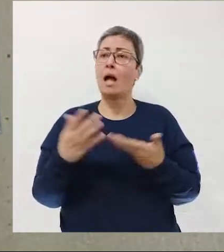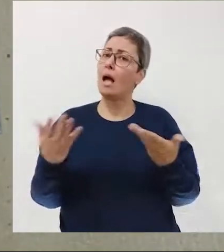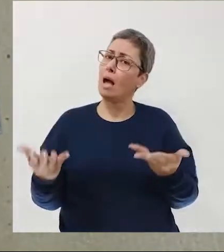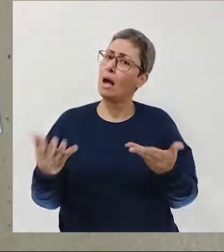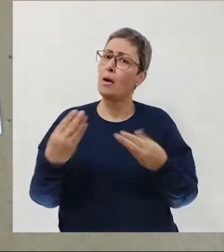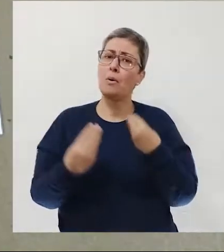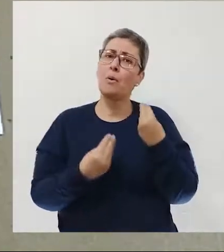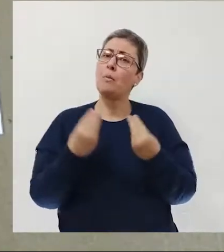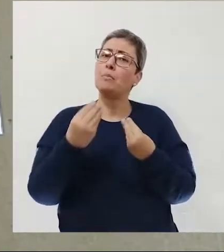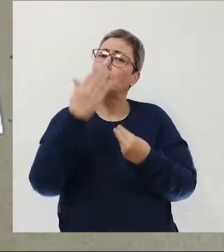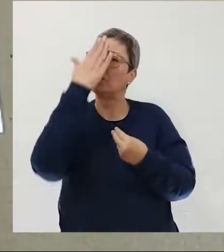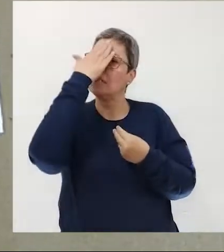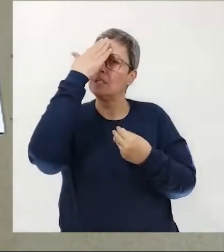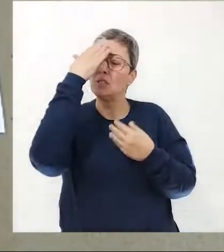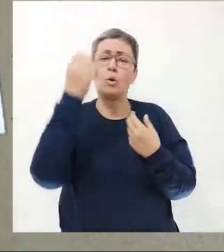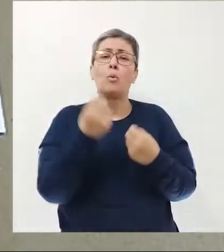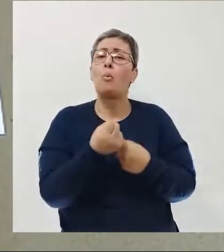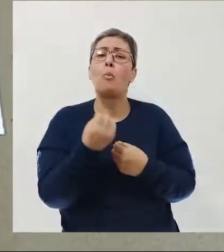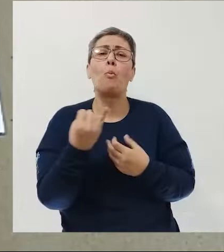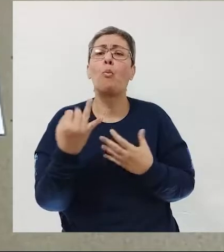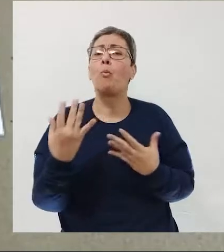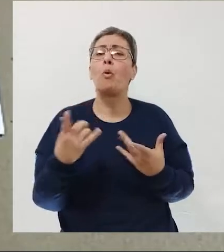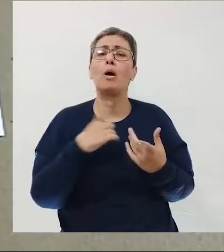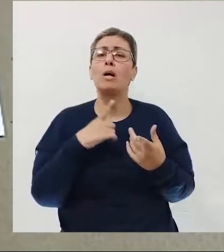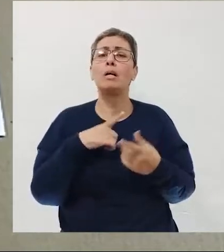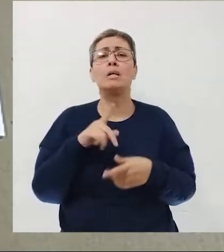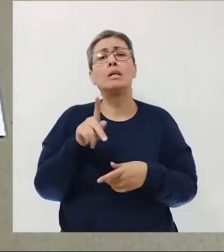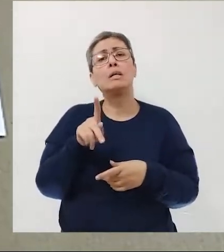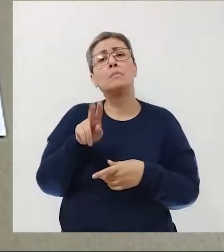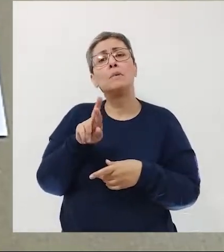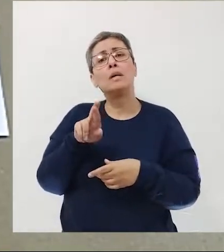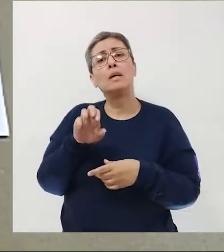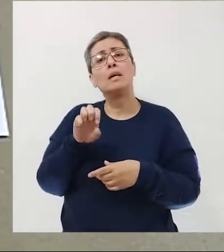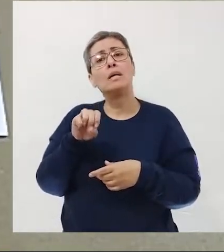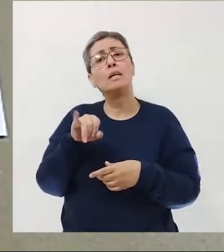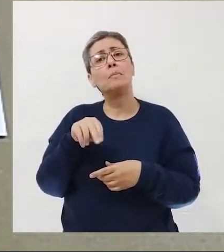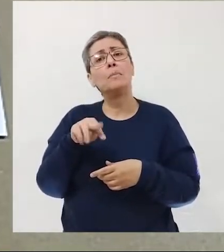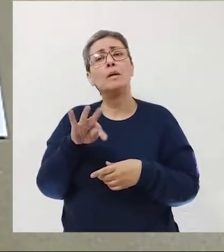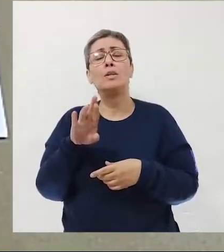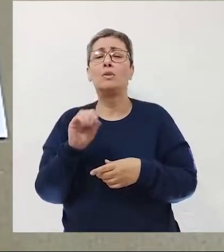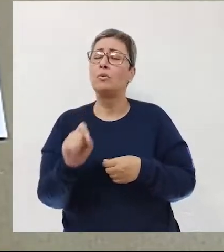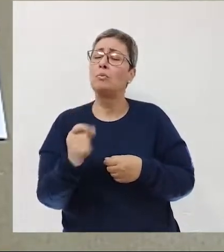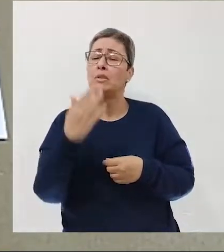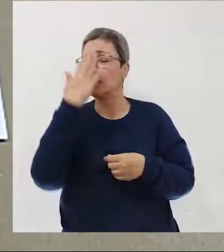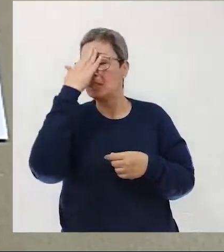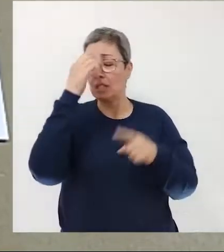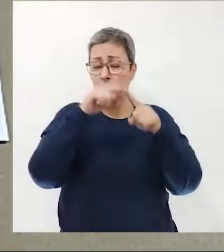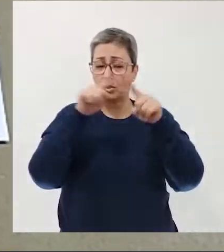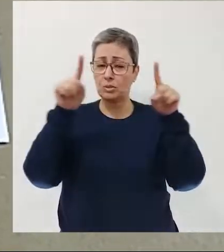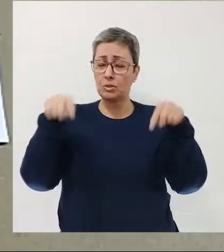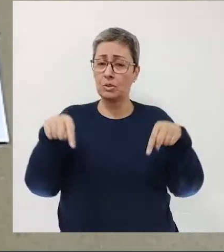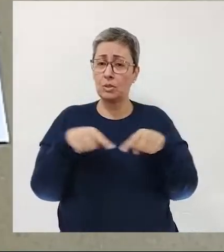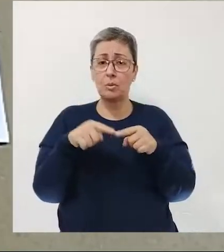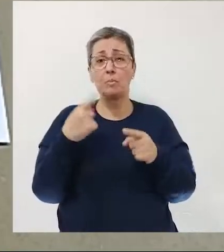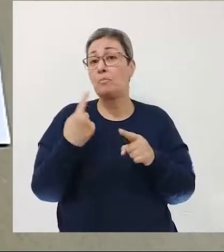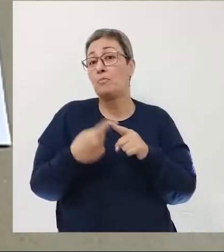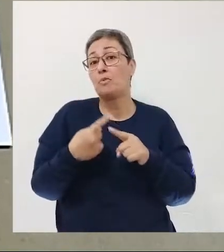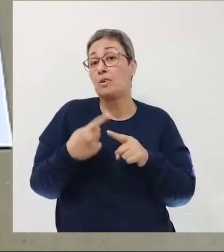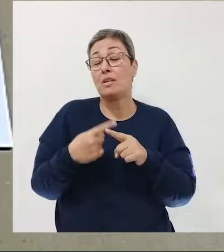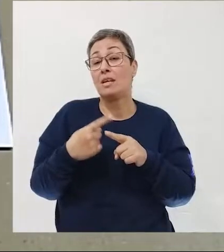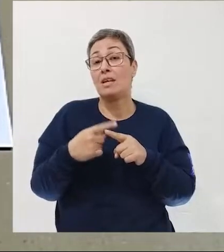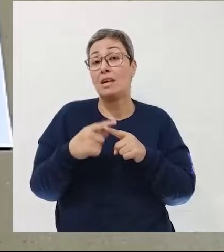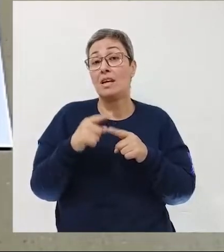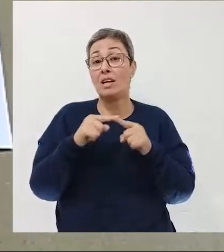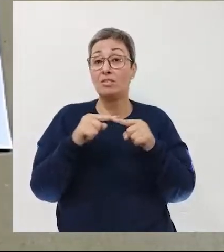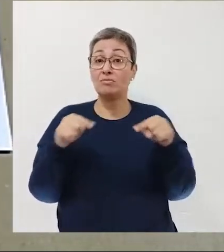Ah, mas como você sabe quanto você tem de perímetro? Eu sei quanto eu tenho de perímetro porque eu